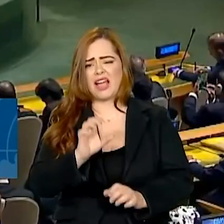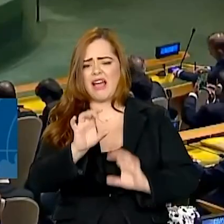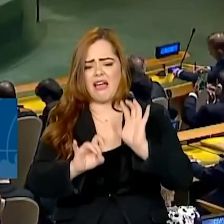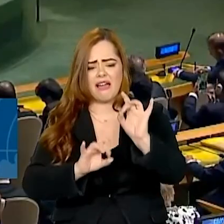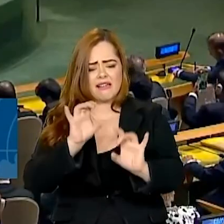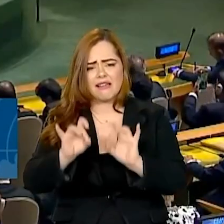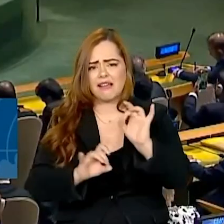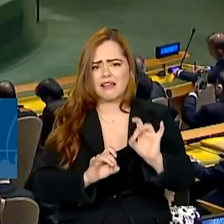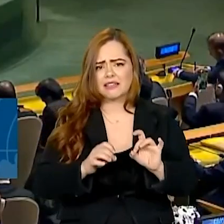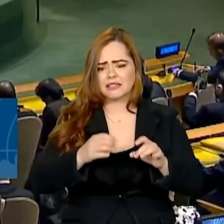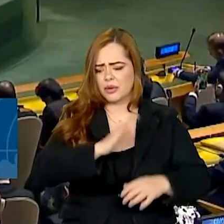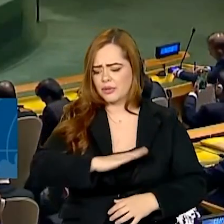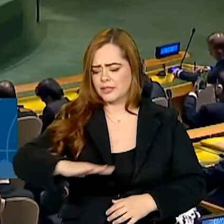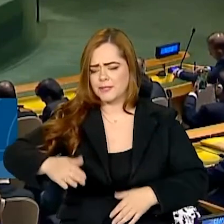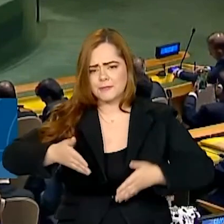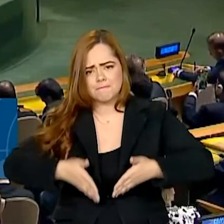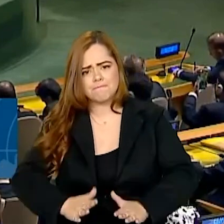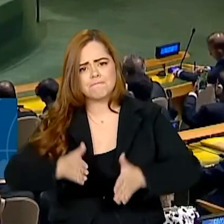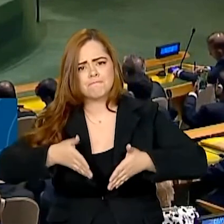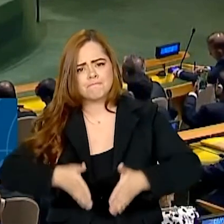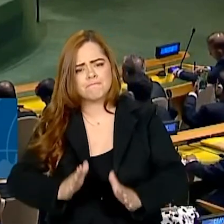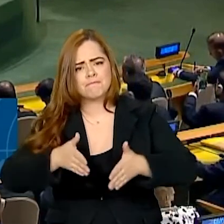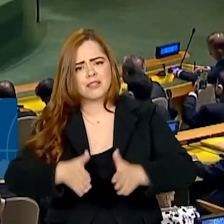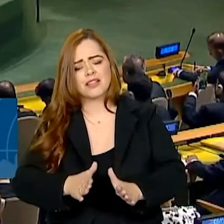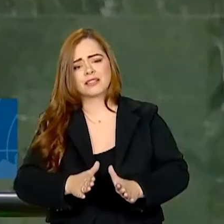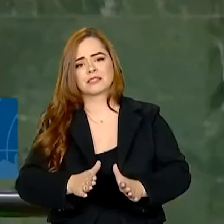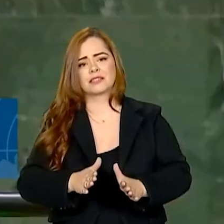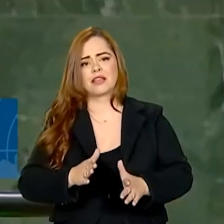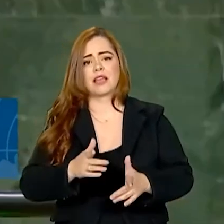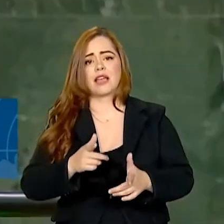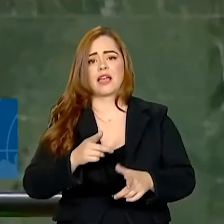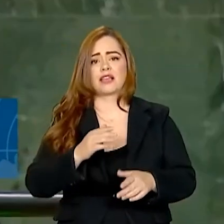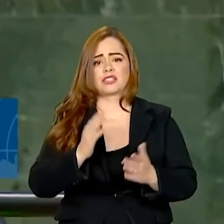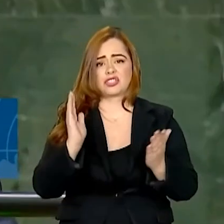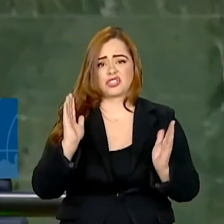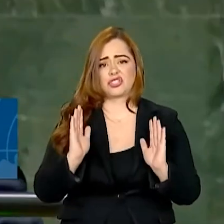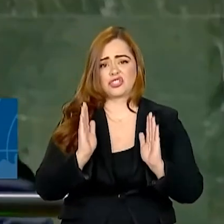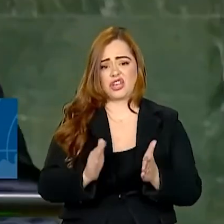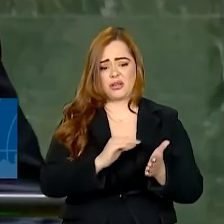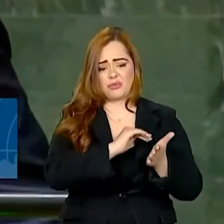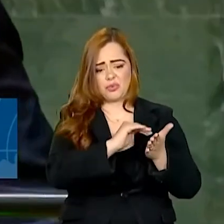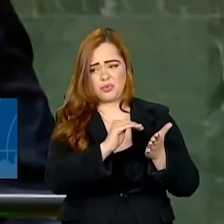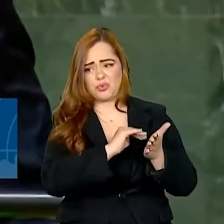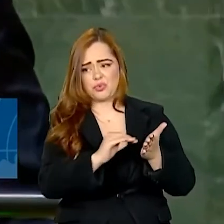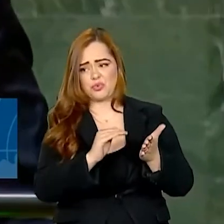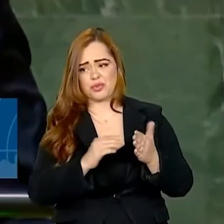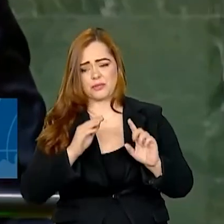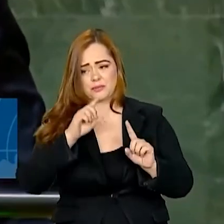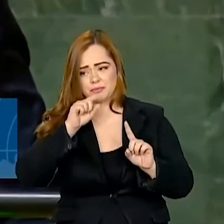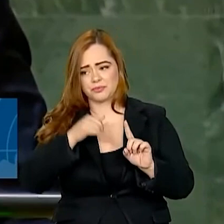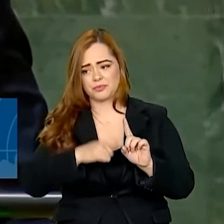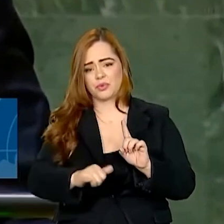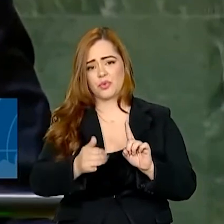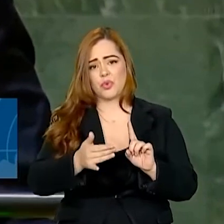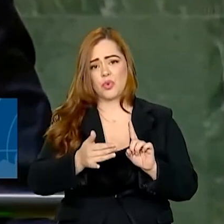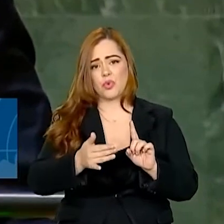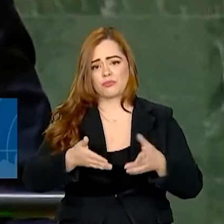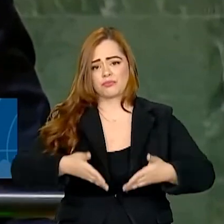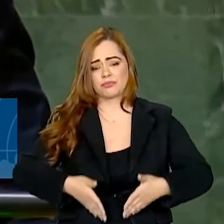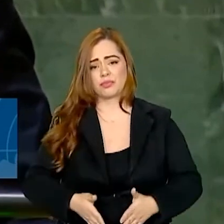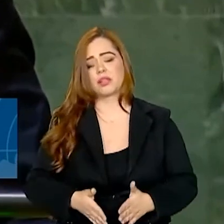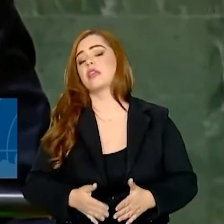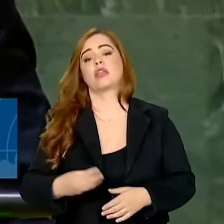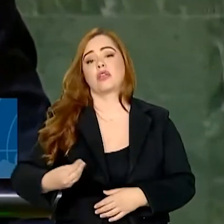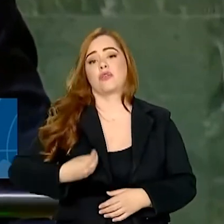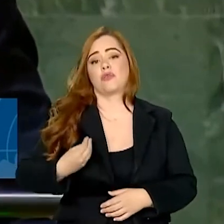que nasce neste planeta parece traçado ainda no ventre de sua mãe. A parte do mundo em que vivem